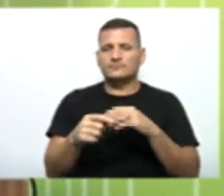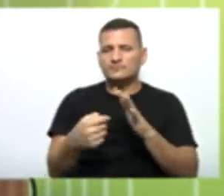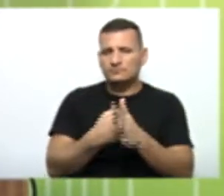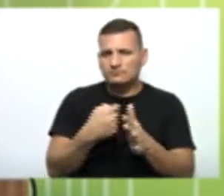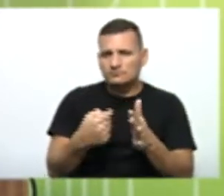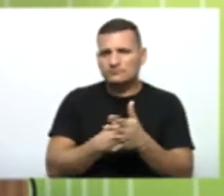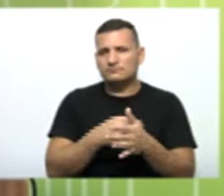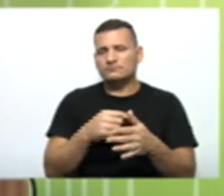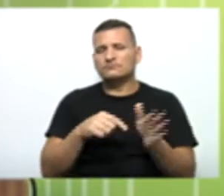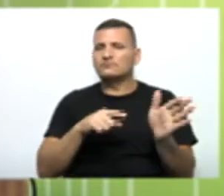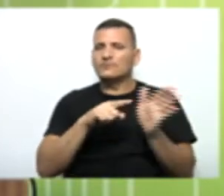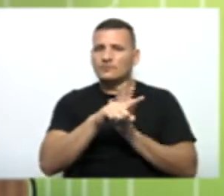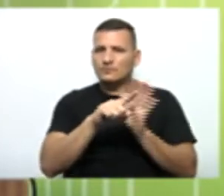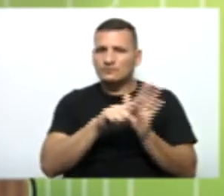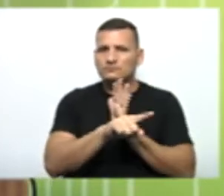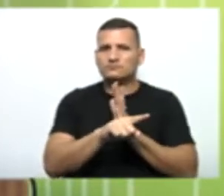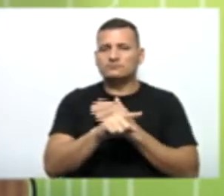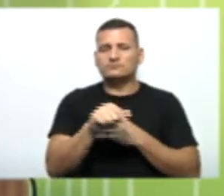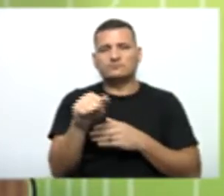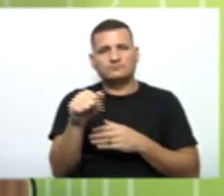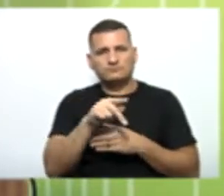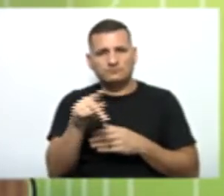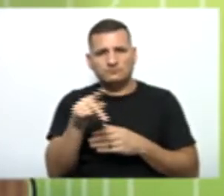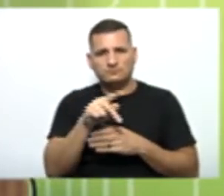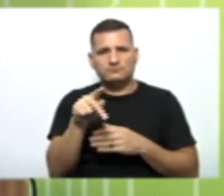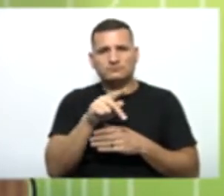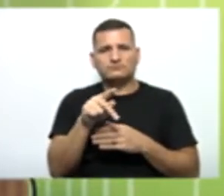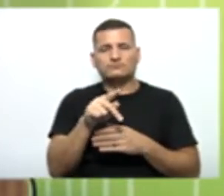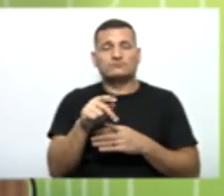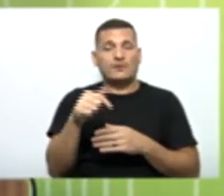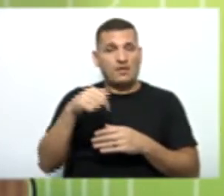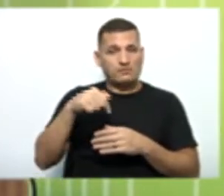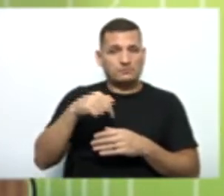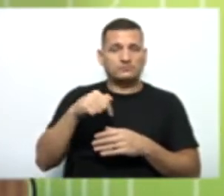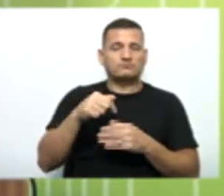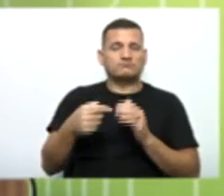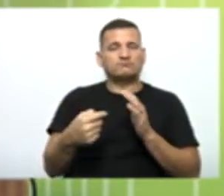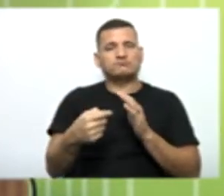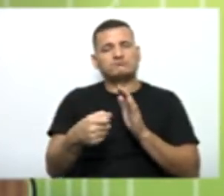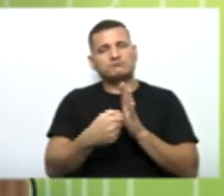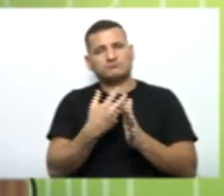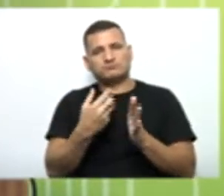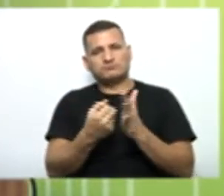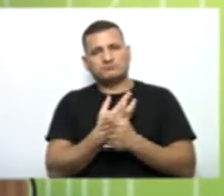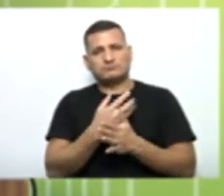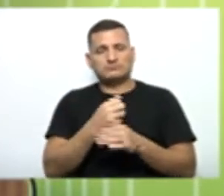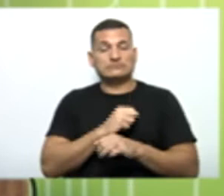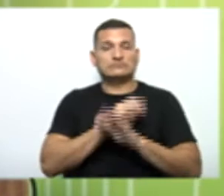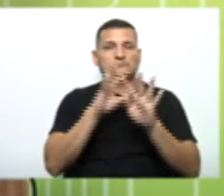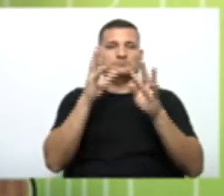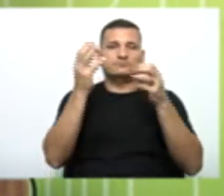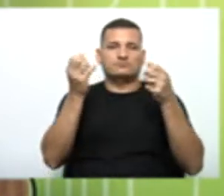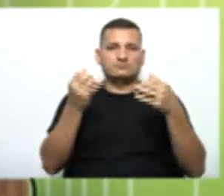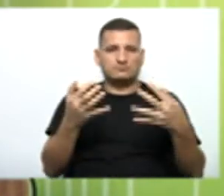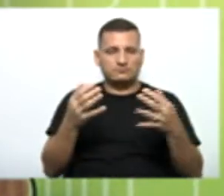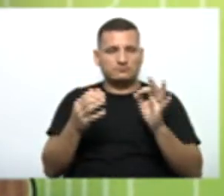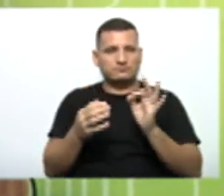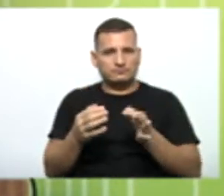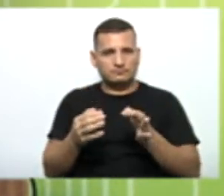Perguntem para os seus professores, os professores compartilham aqui com a gente, para poder ficar bem esclarecido, certo? Quando chegar